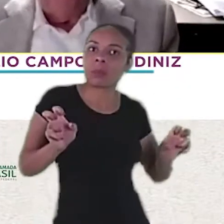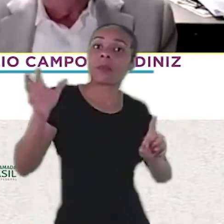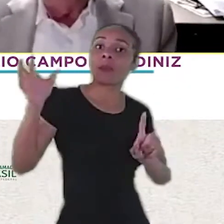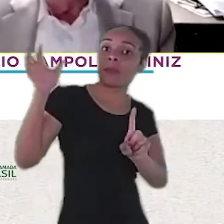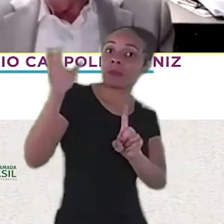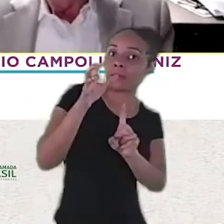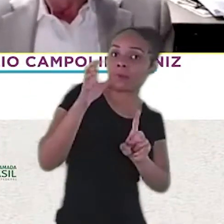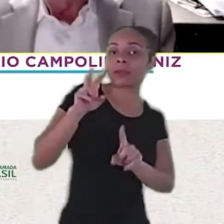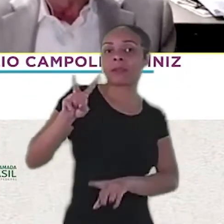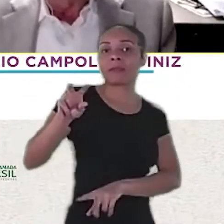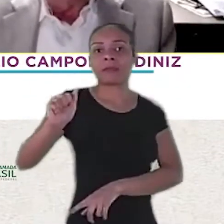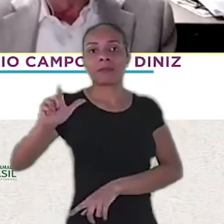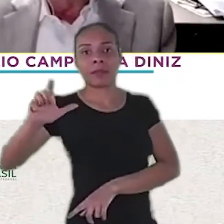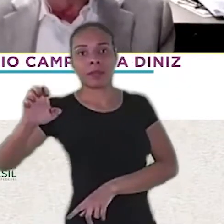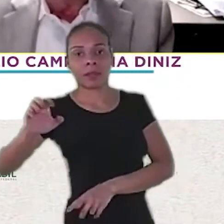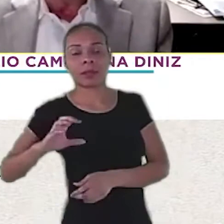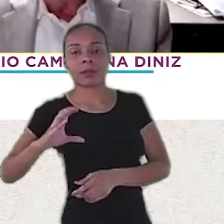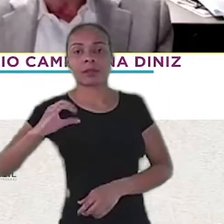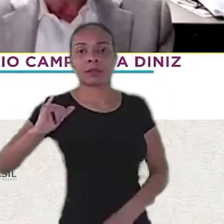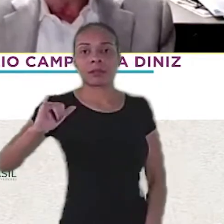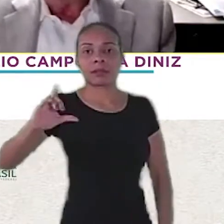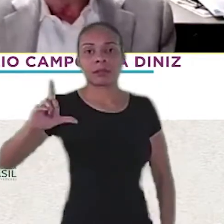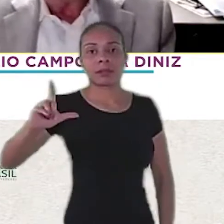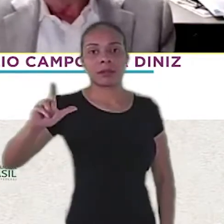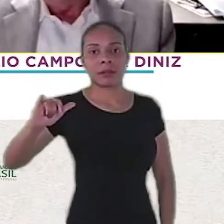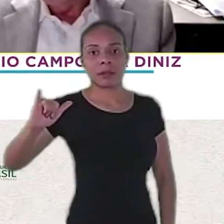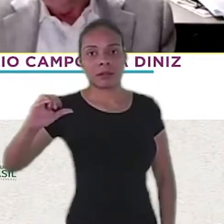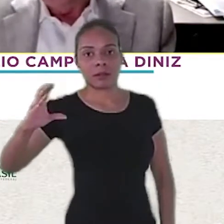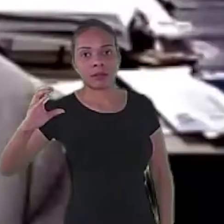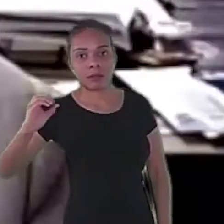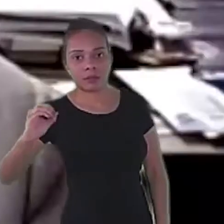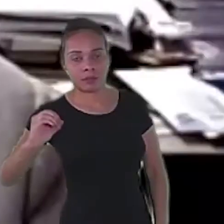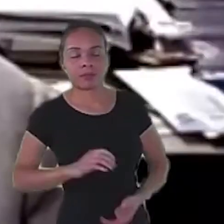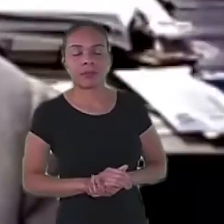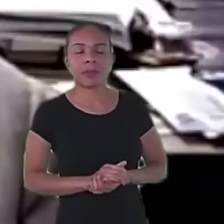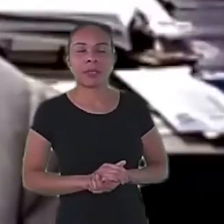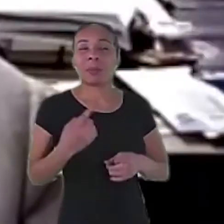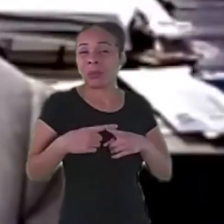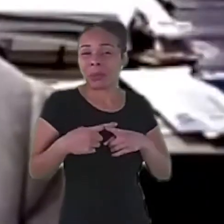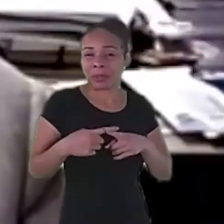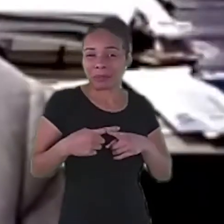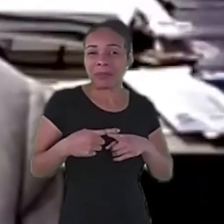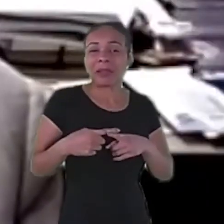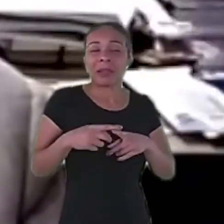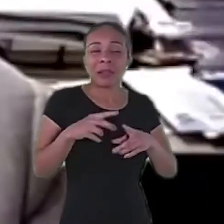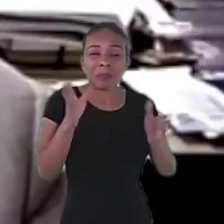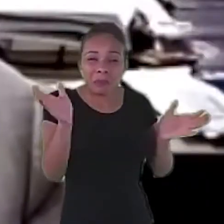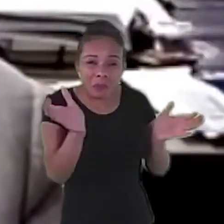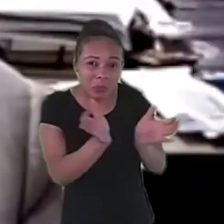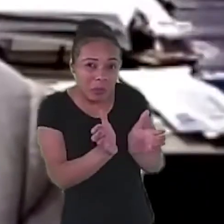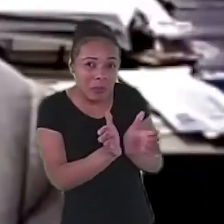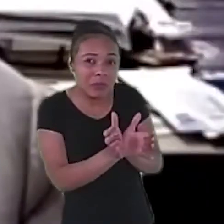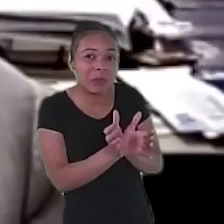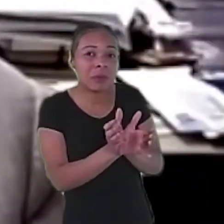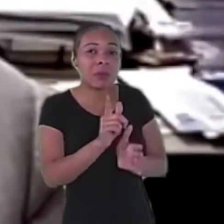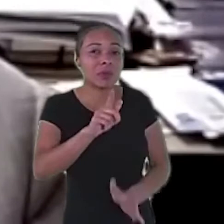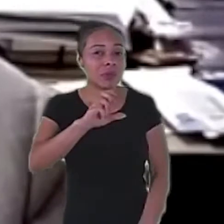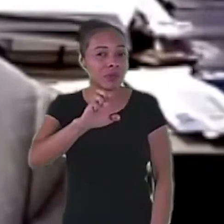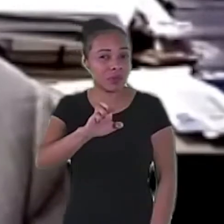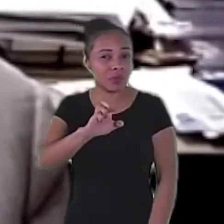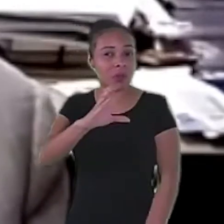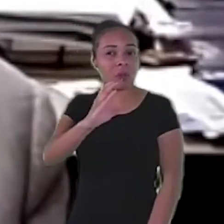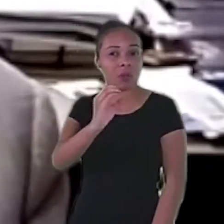Shenzhen. Primeiro é o seguinte, é uma situação geopolítica muito complexa. Os Estados Unidos apoiaram muito a